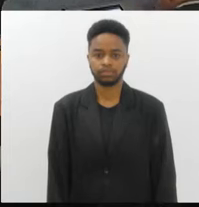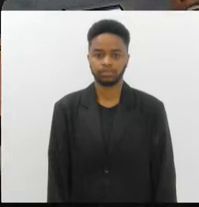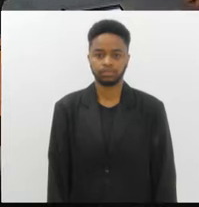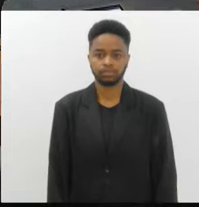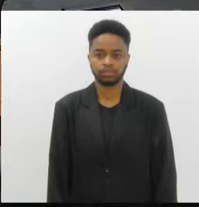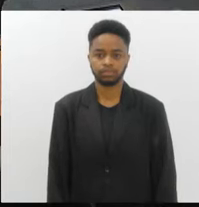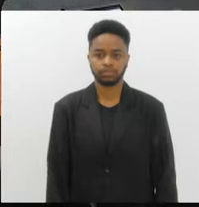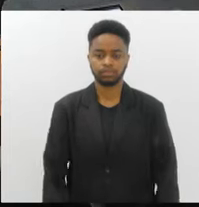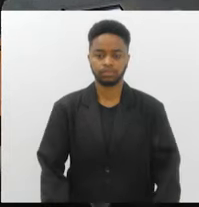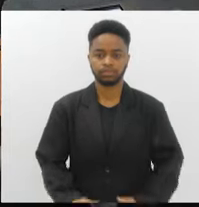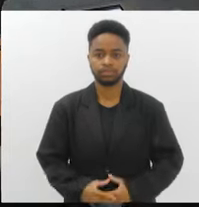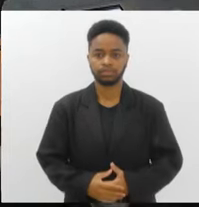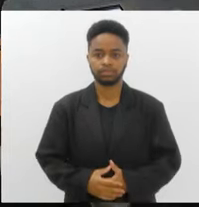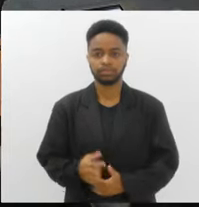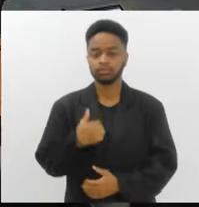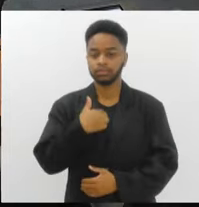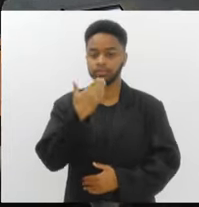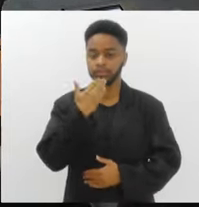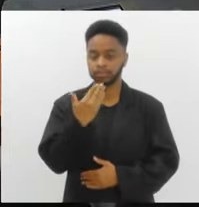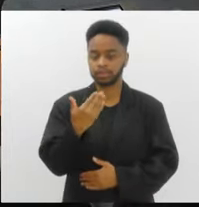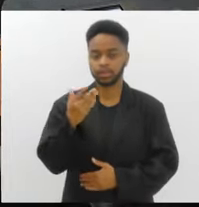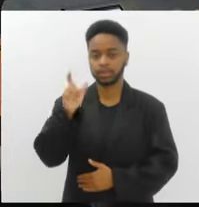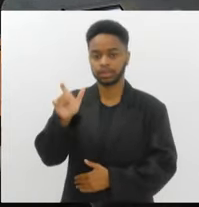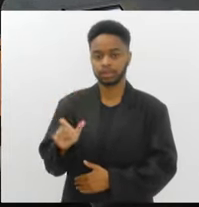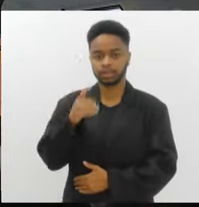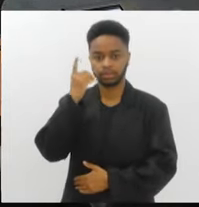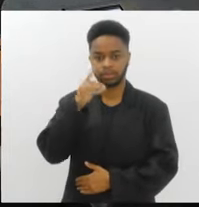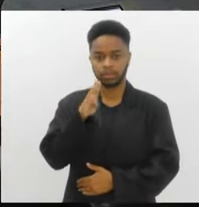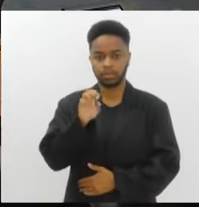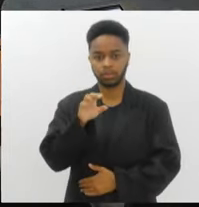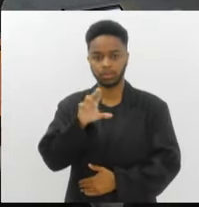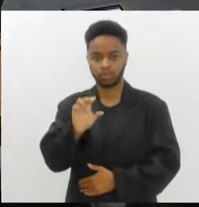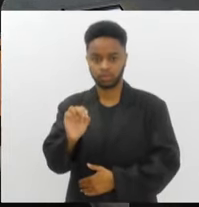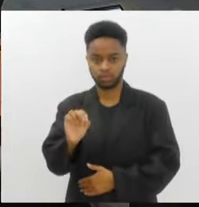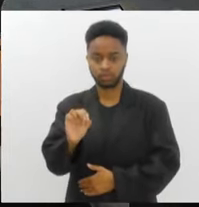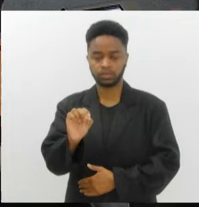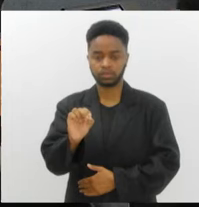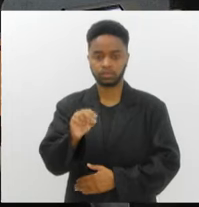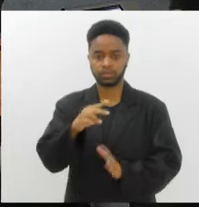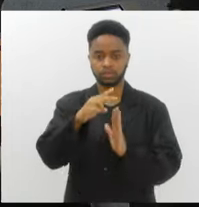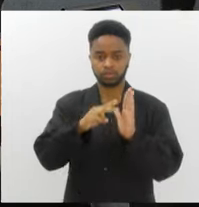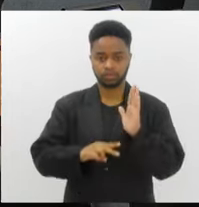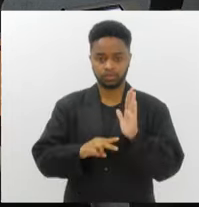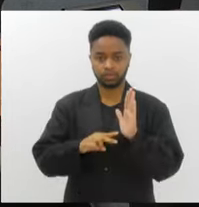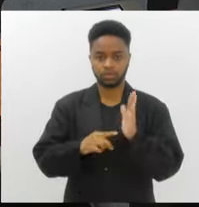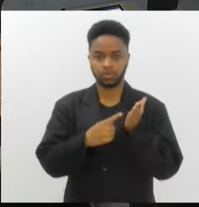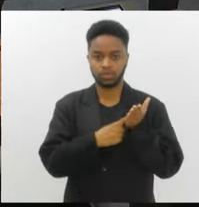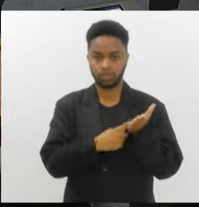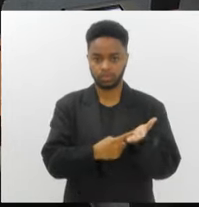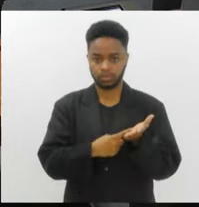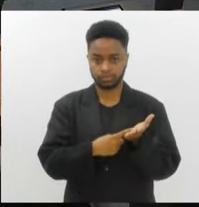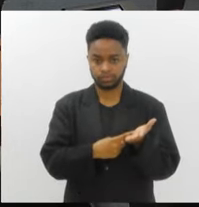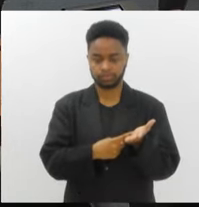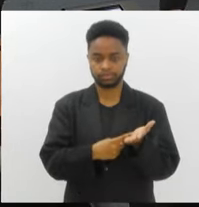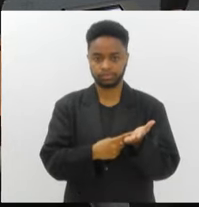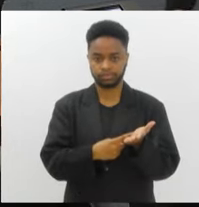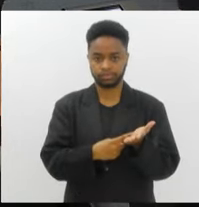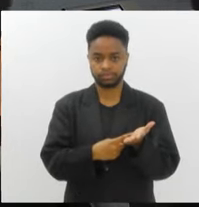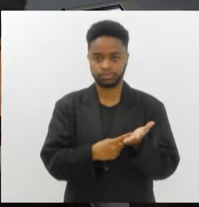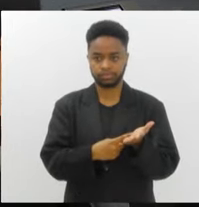Solicito ao excelentíssimo deputado Bruno Boareto que leia o seu compromisso.